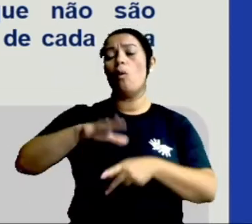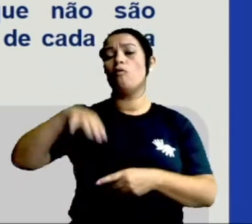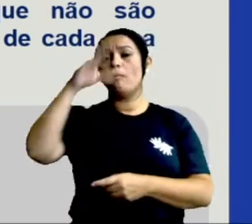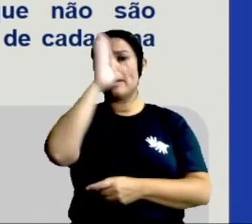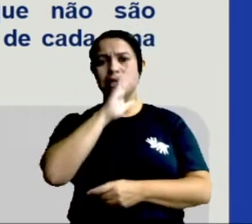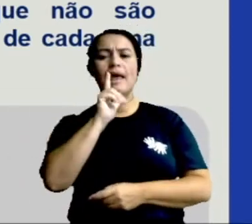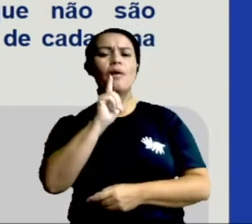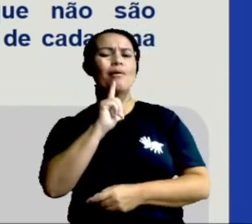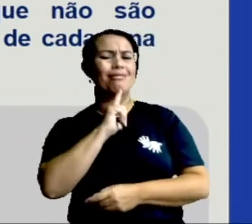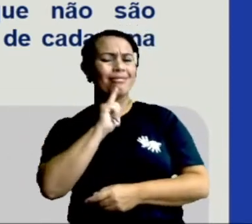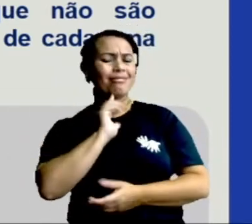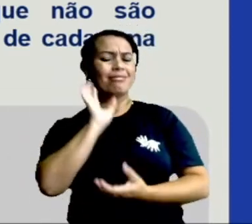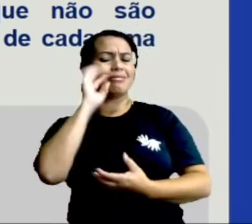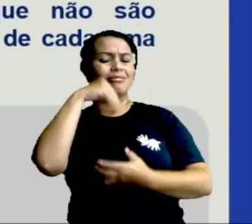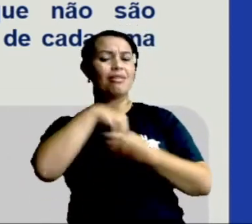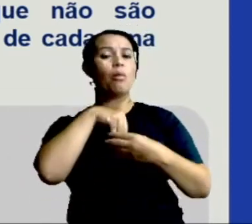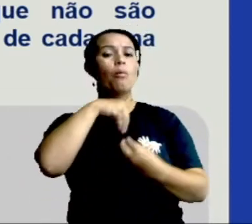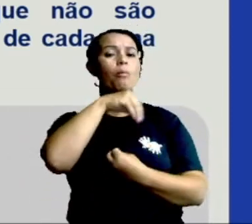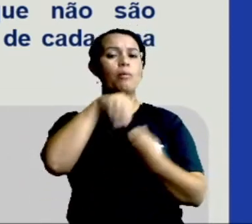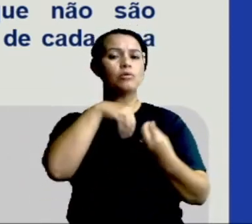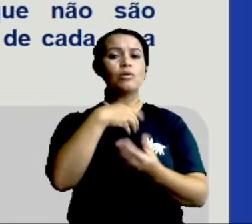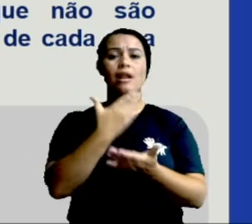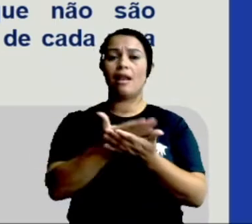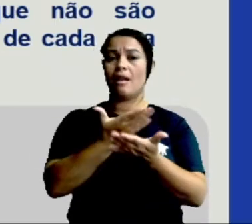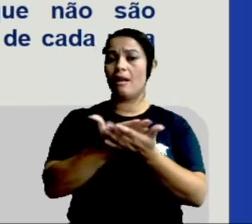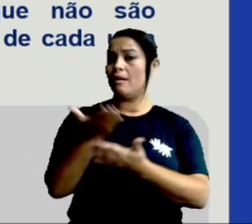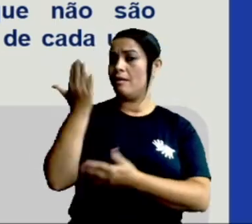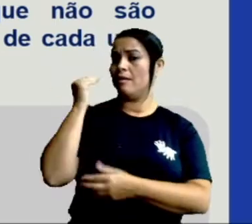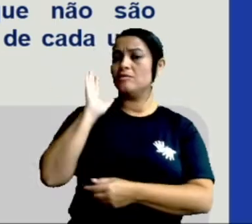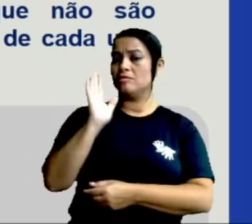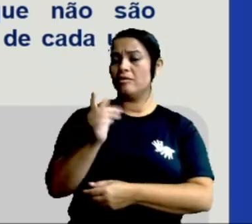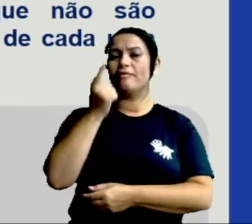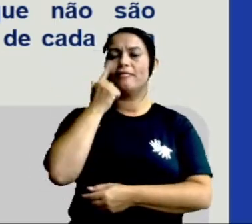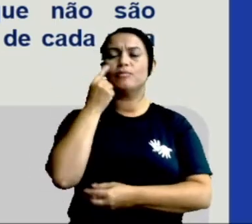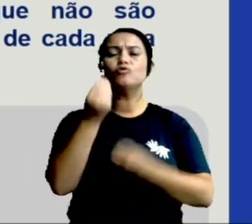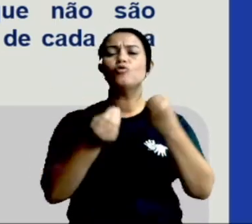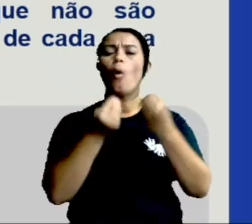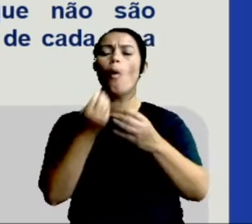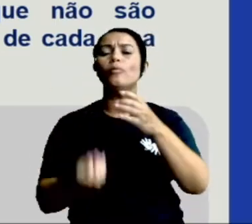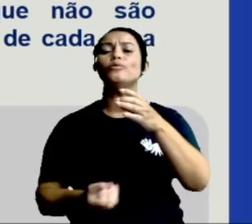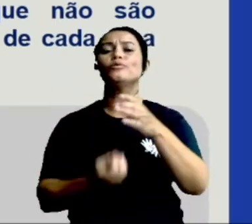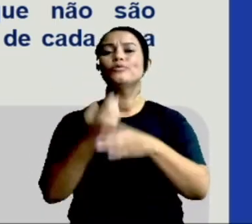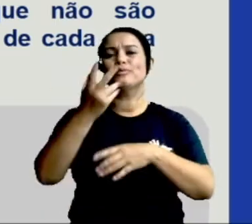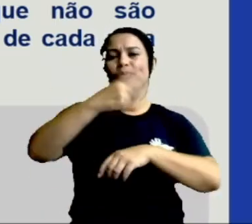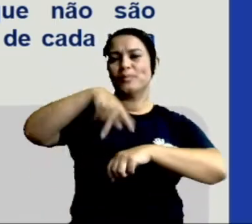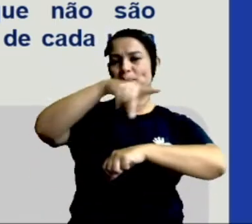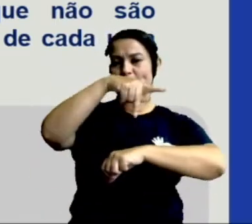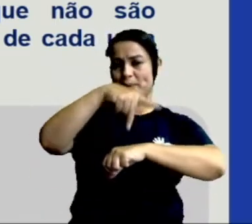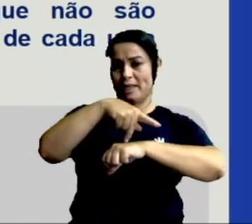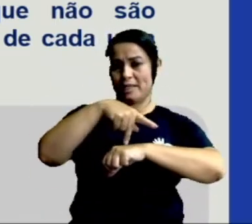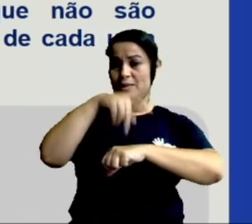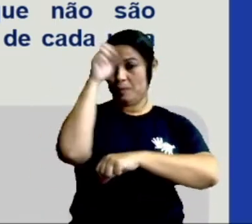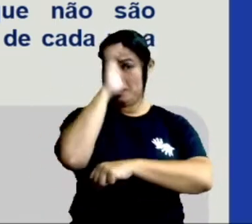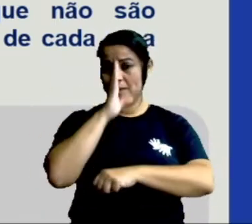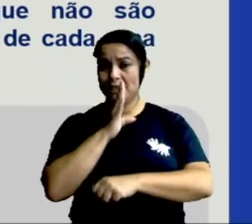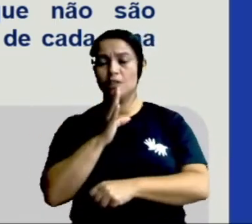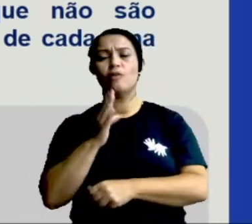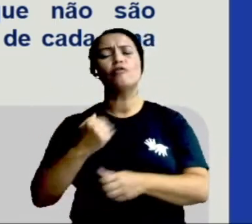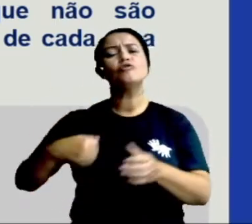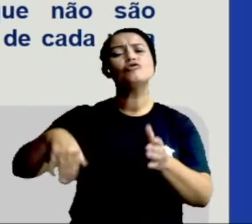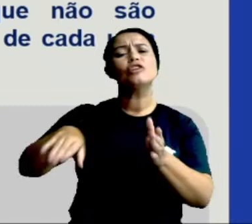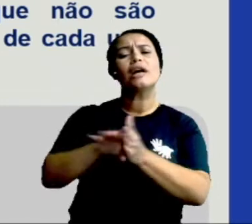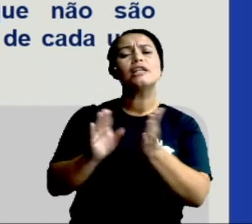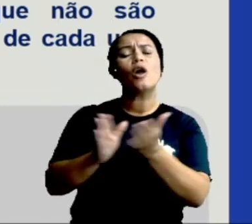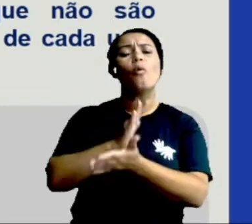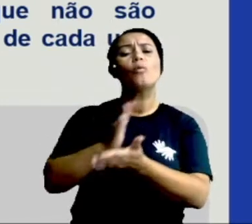é uma mistura. A gente viu em aulas atrás como foi a colonização do nosso país e foram chegando alguns